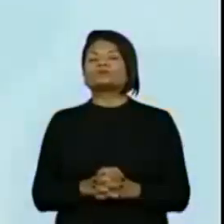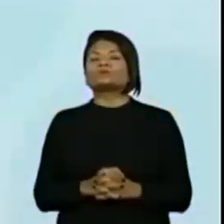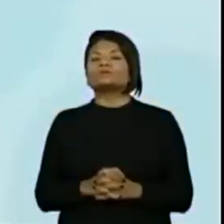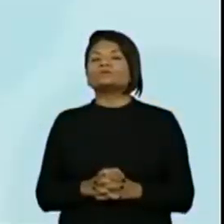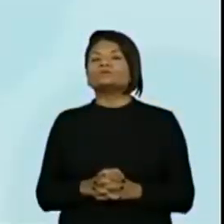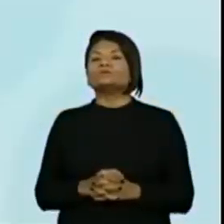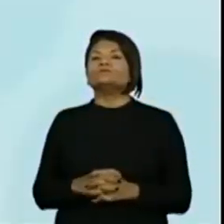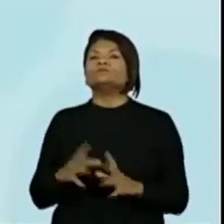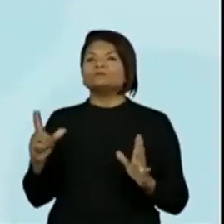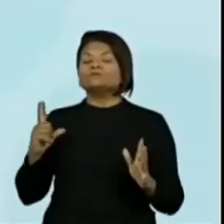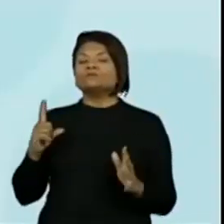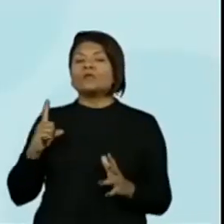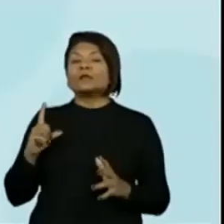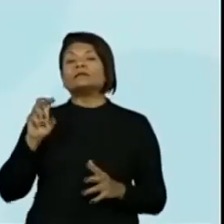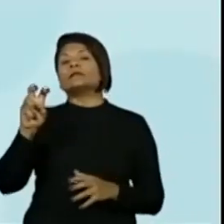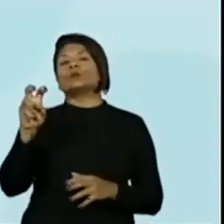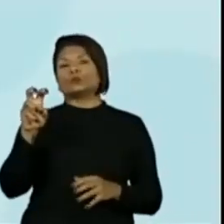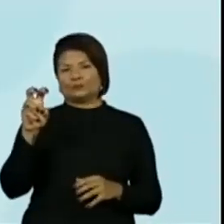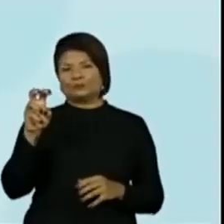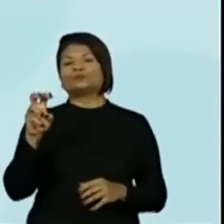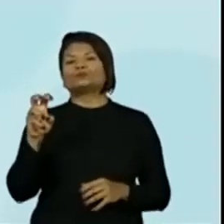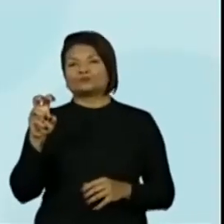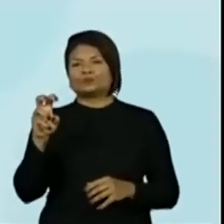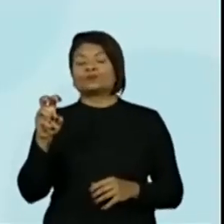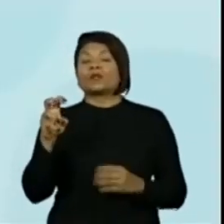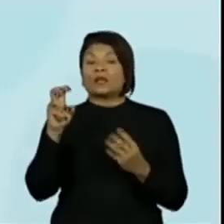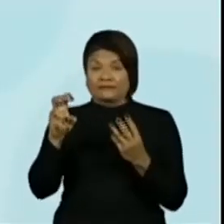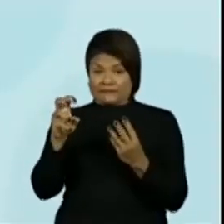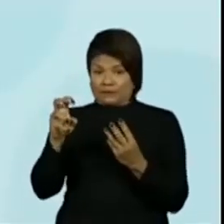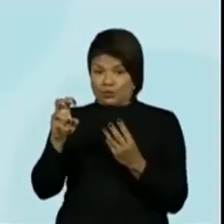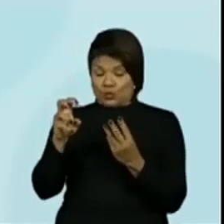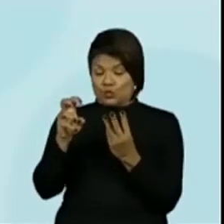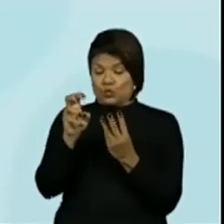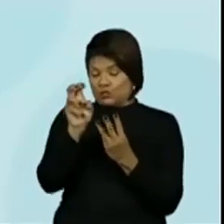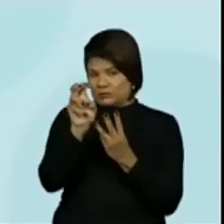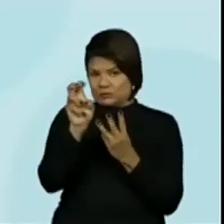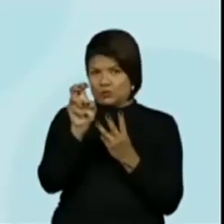o algarismo 5 na unidade